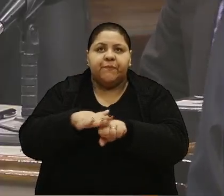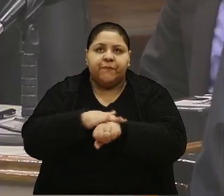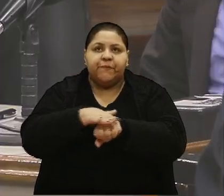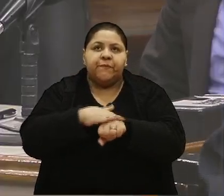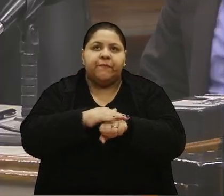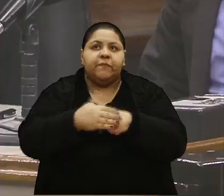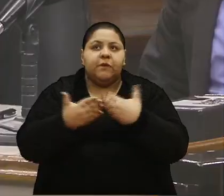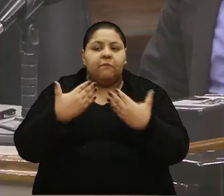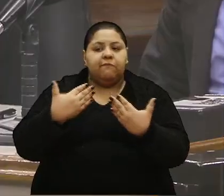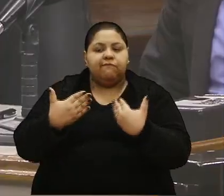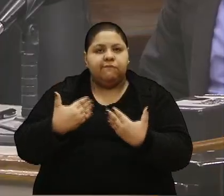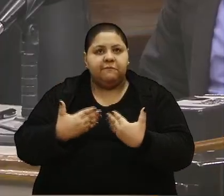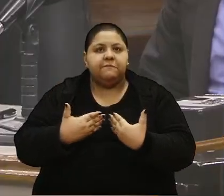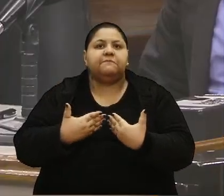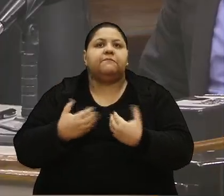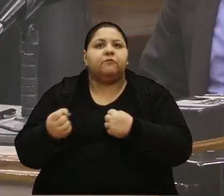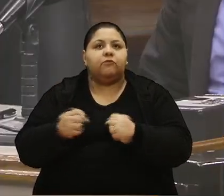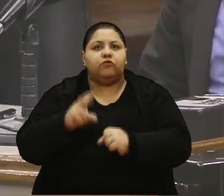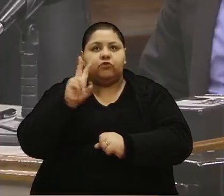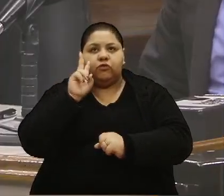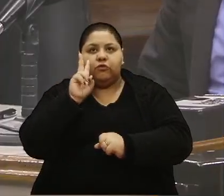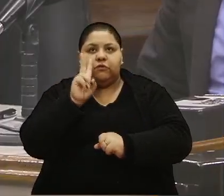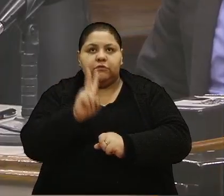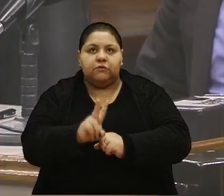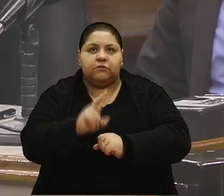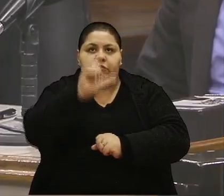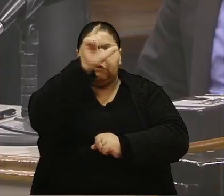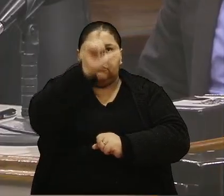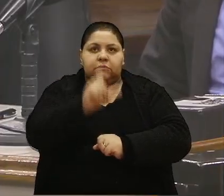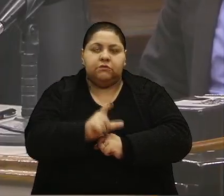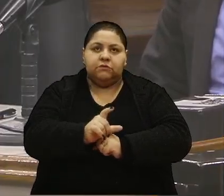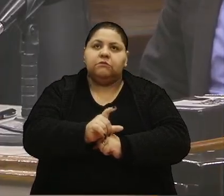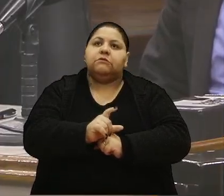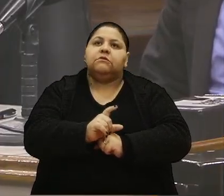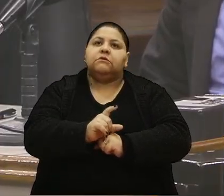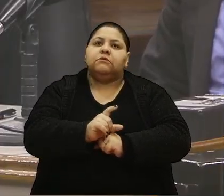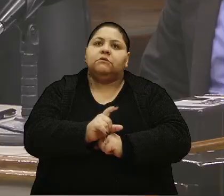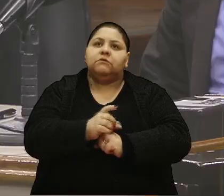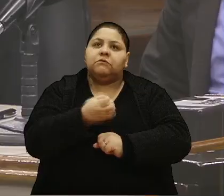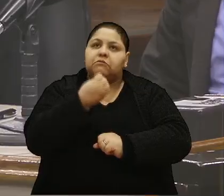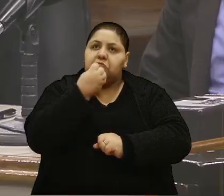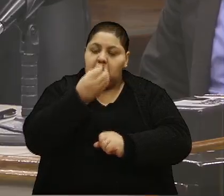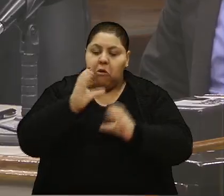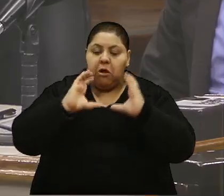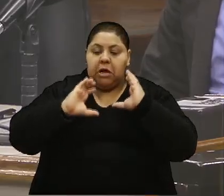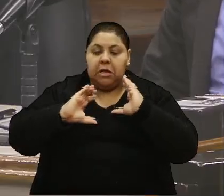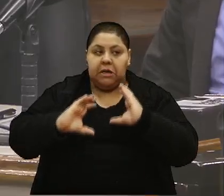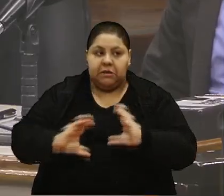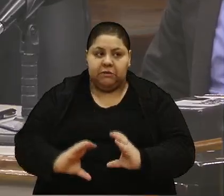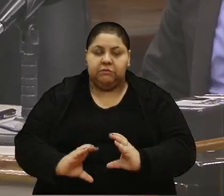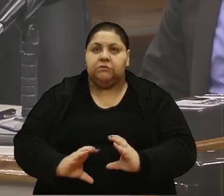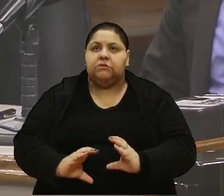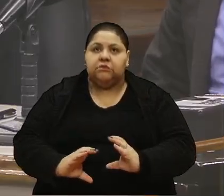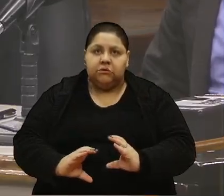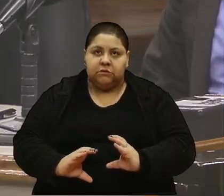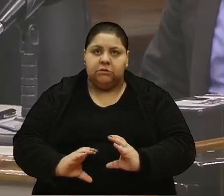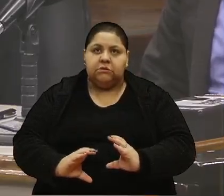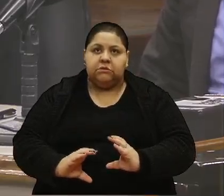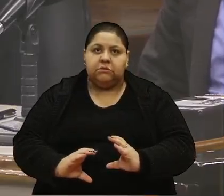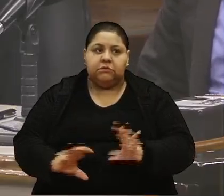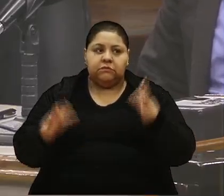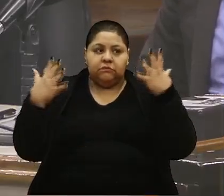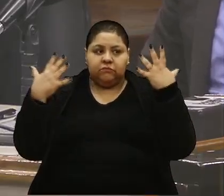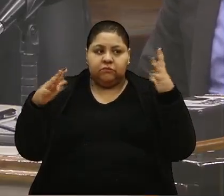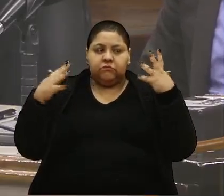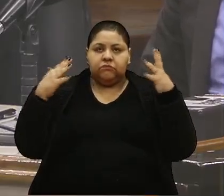umas ideias e pude ver uma pessoa de boa índole, gente boa. Quero dar os